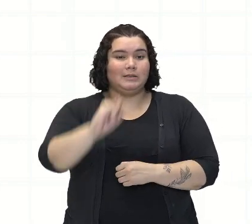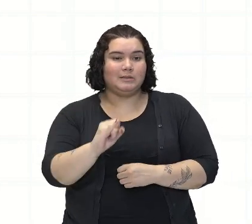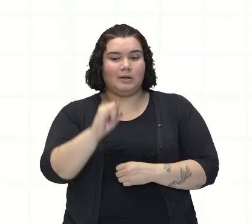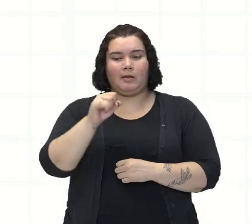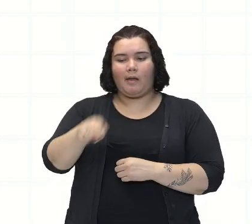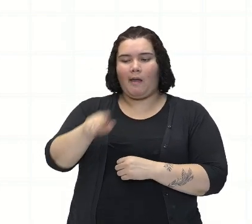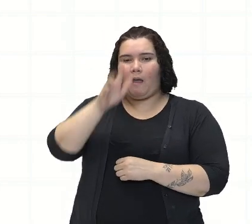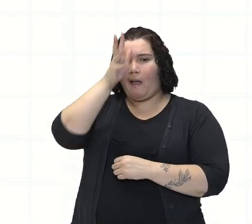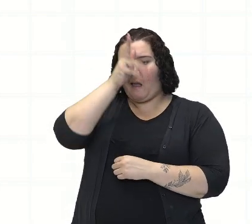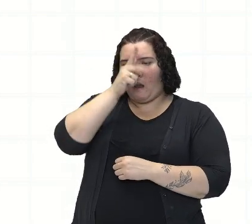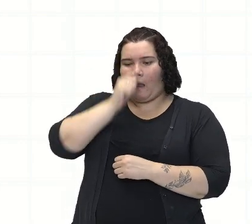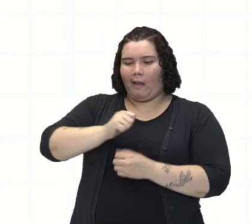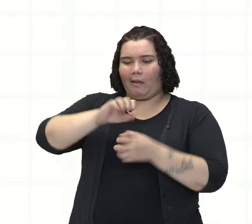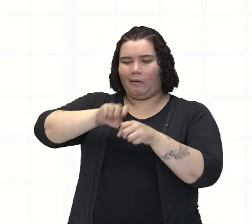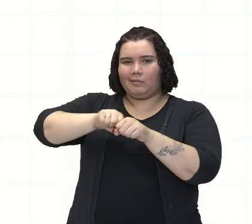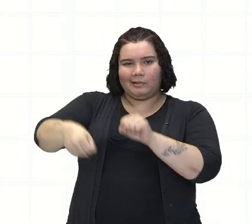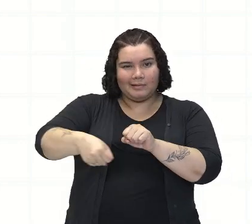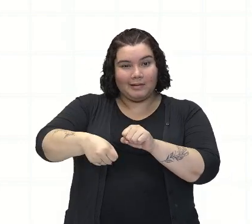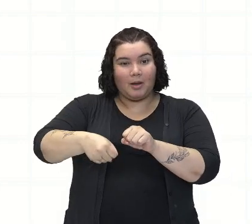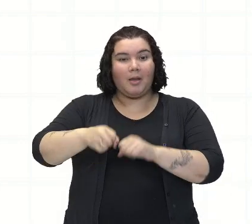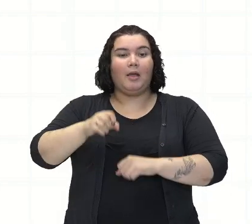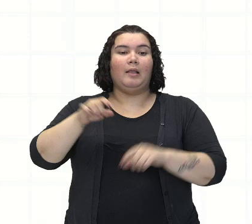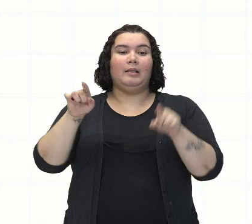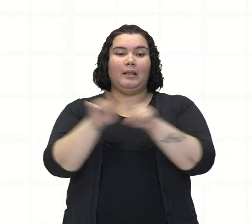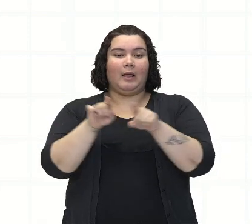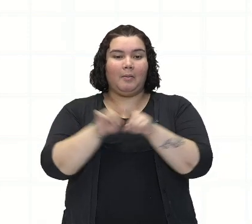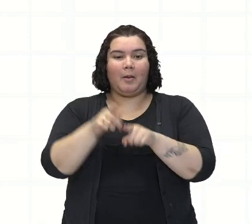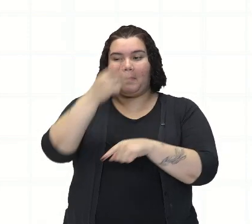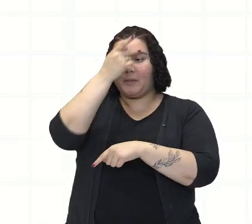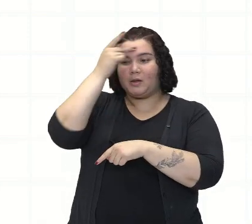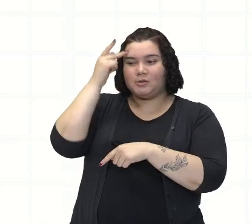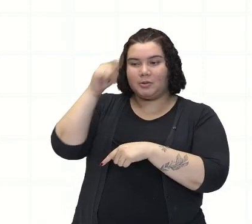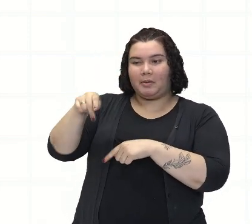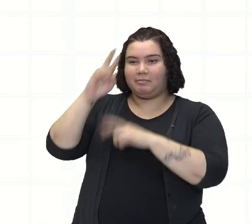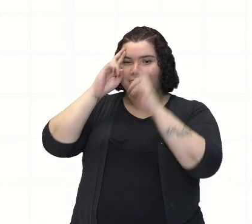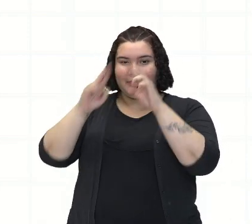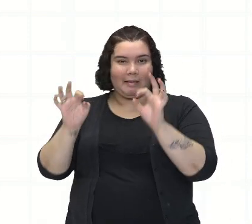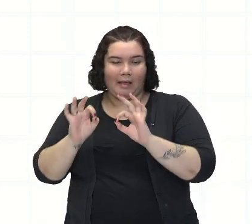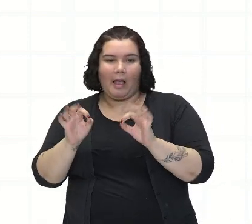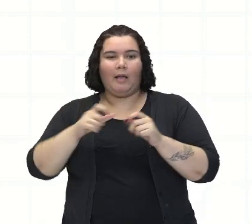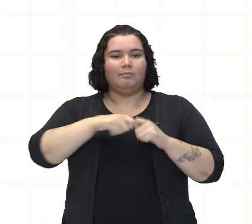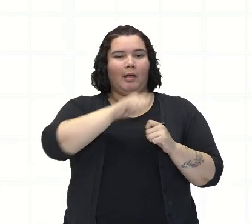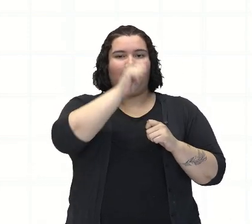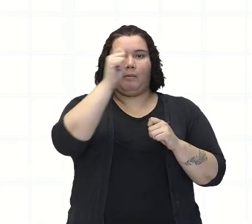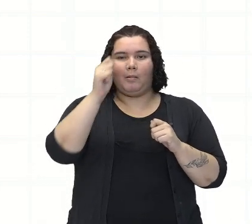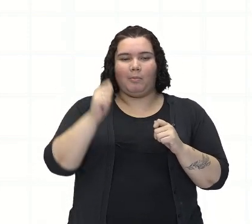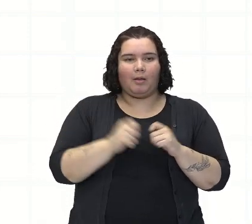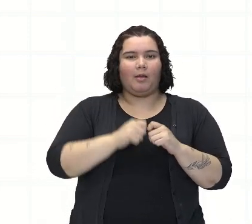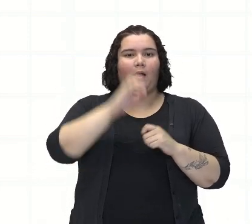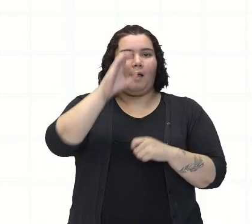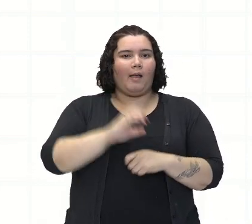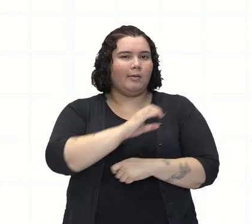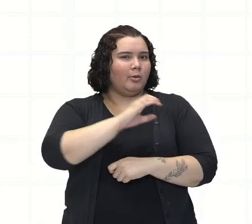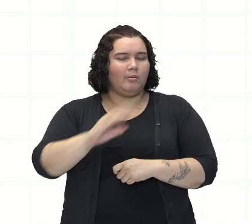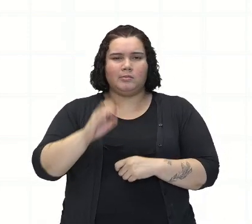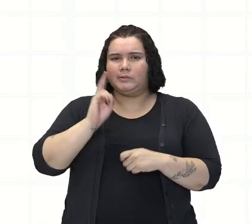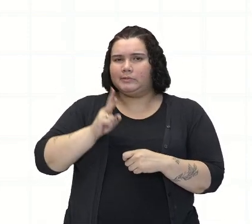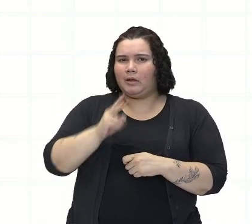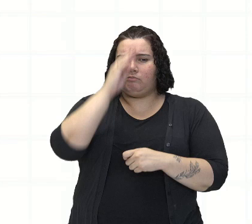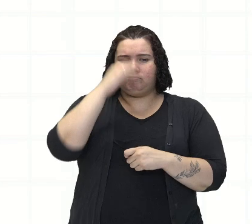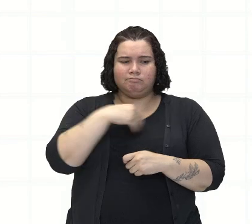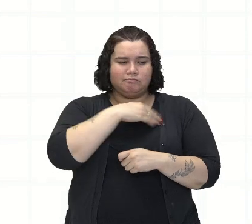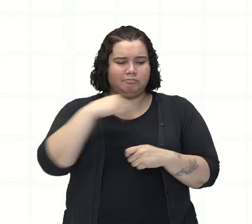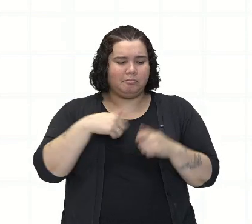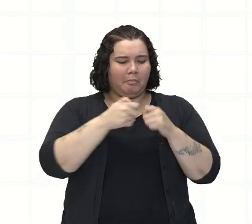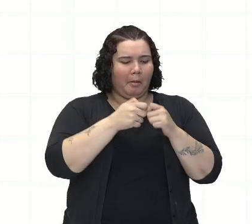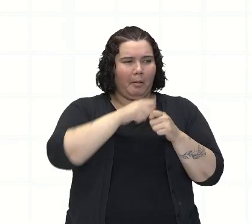passando descompostura em alguém. Então, uma referência à mãe ser bastante religiosa. Então, mesmo que ela precisasse matar